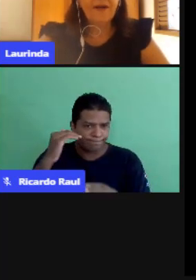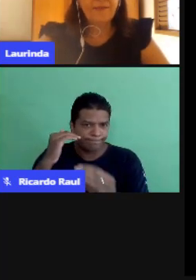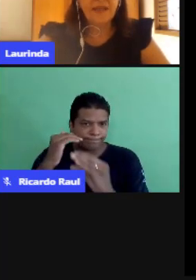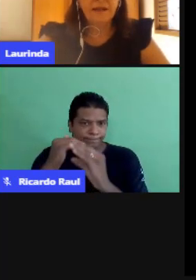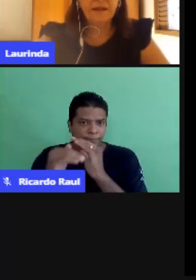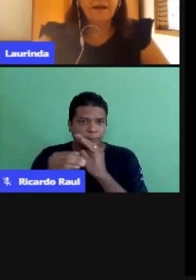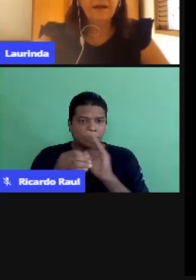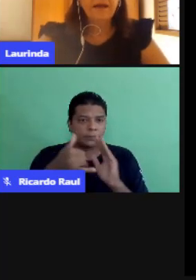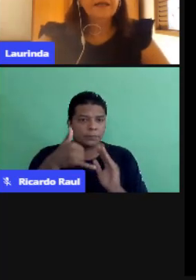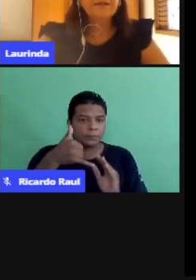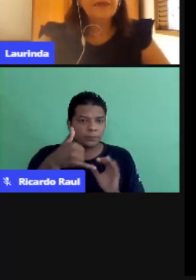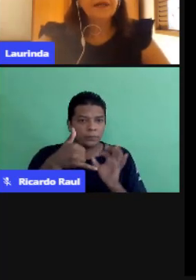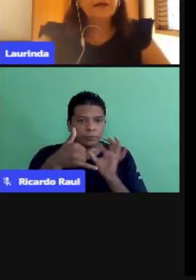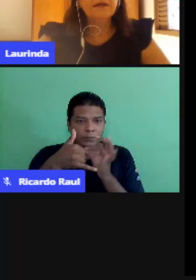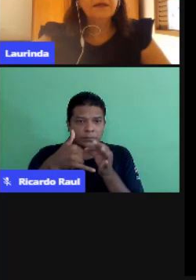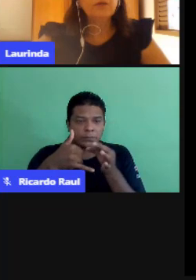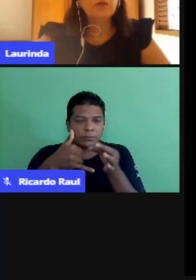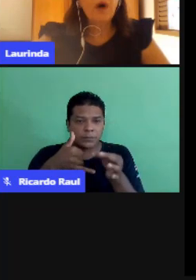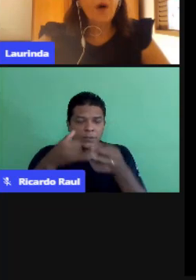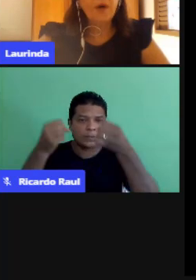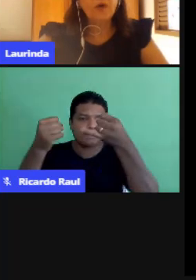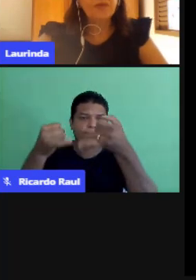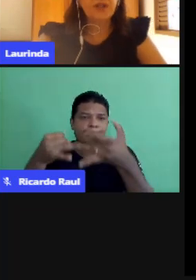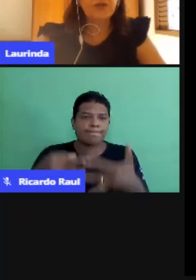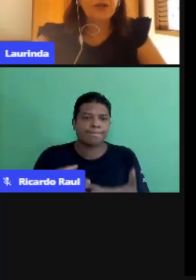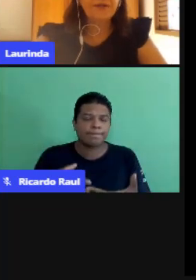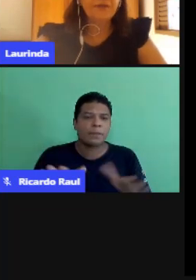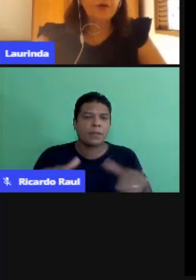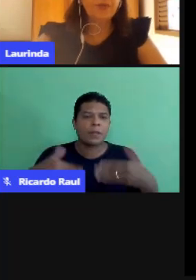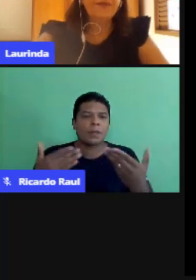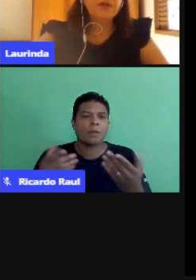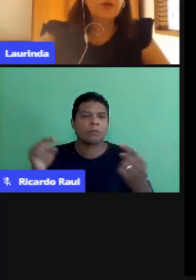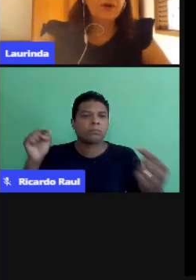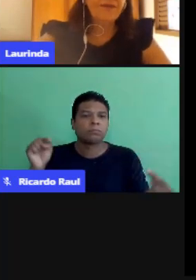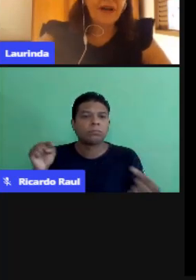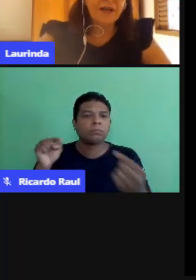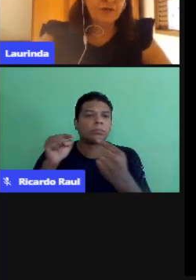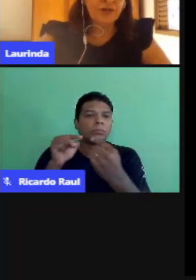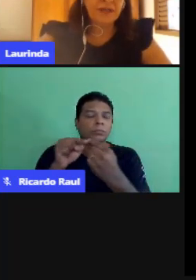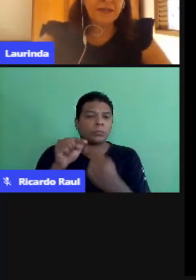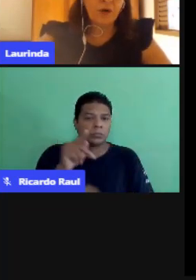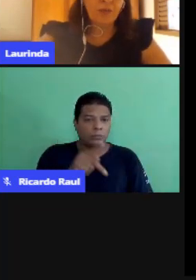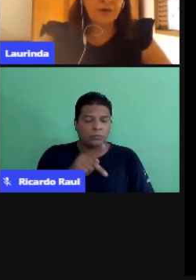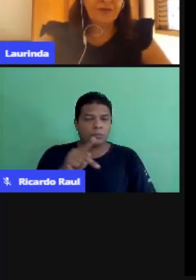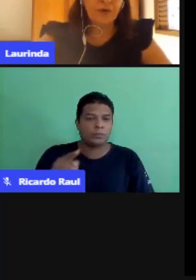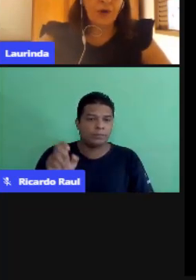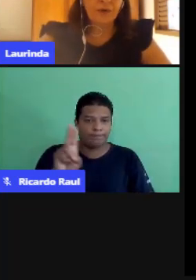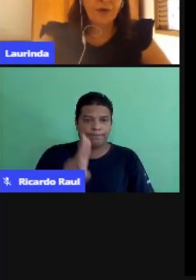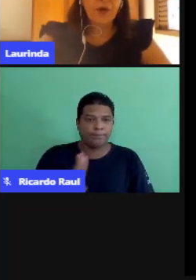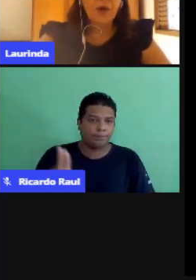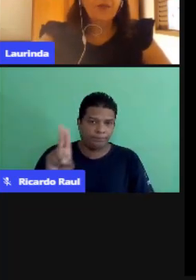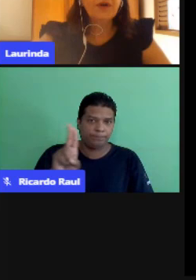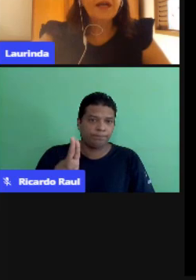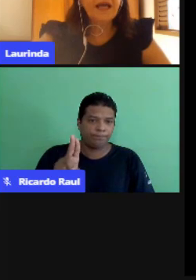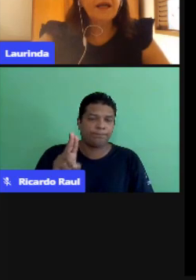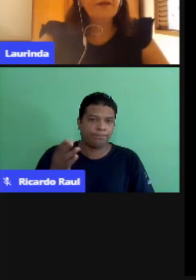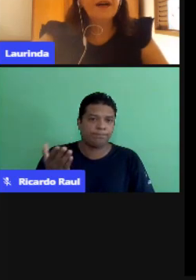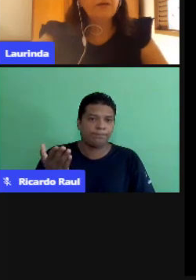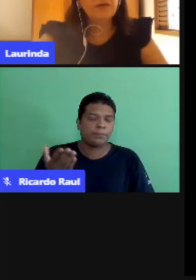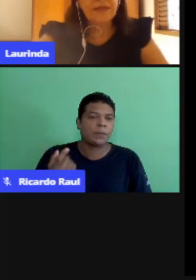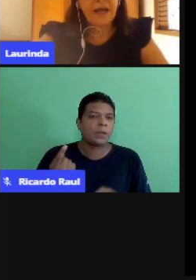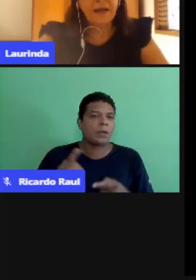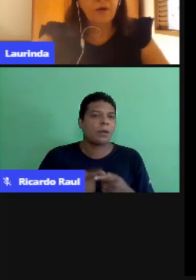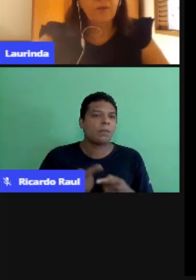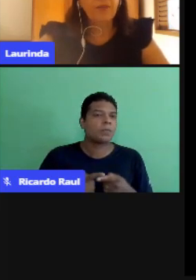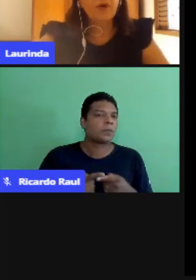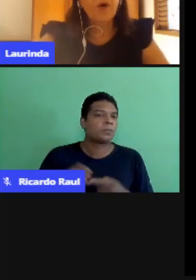né, à família, explicando qual é o objetivo que o professor vai utilizar o portfólio. Por que ele